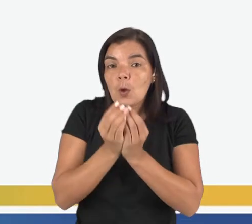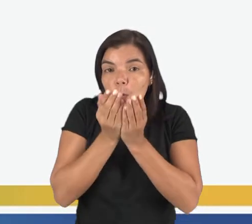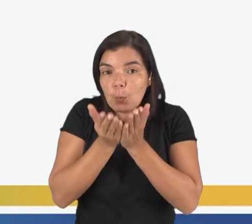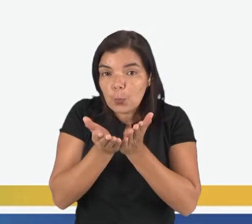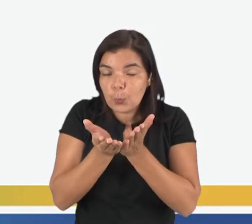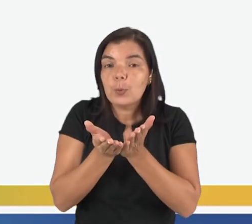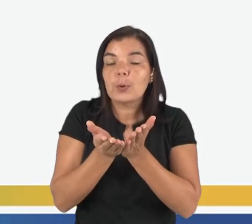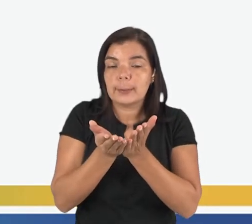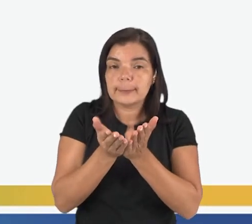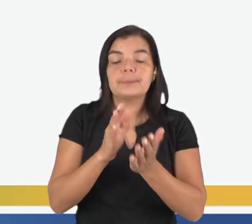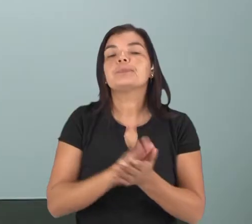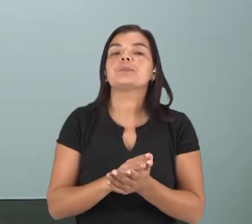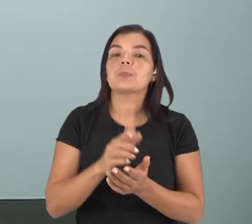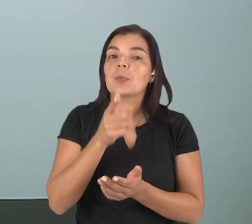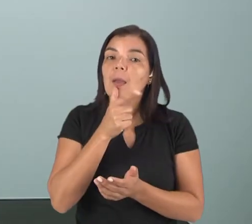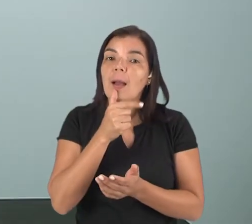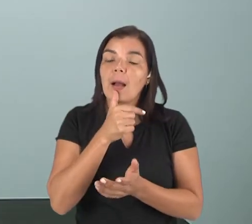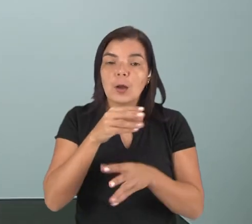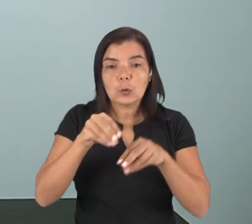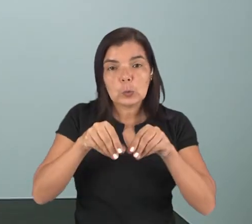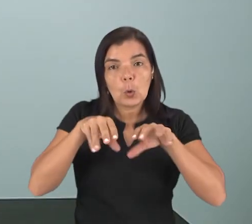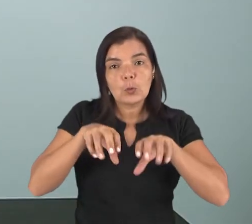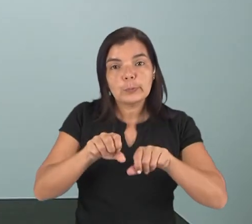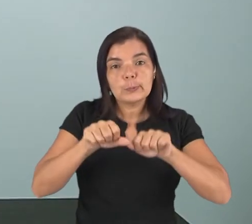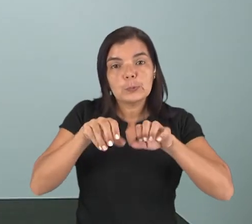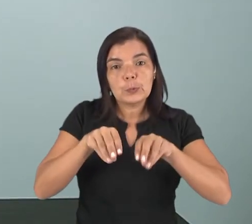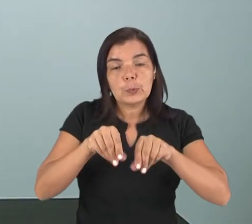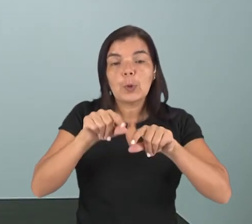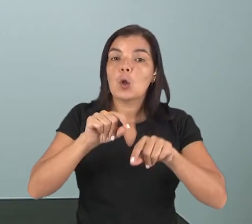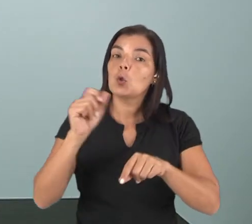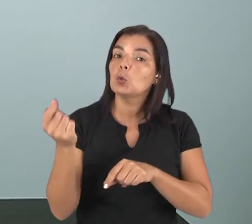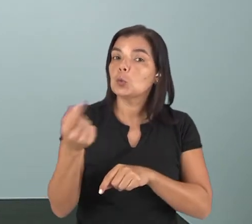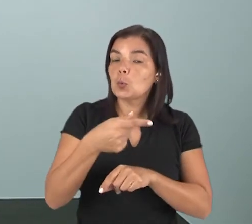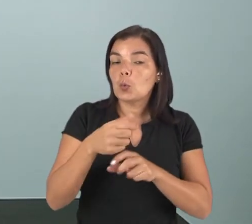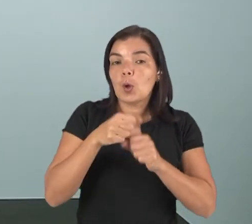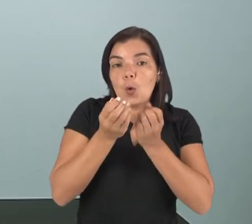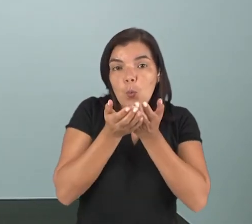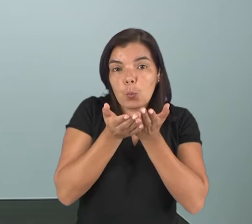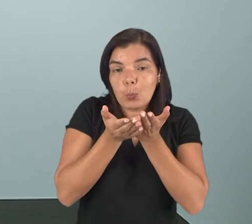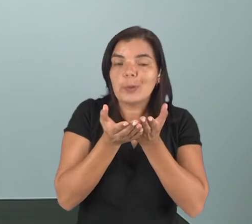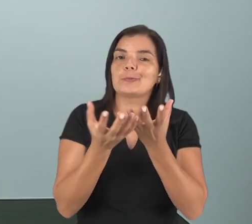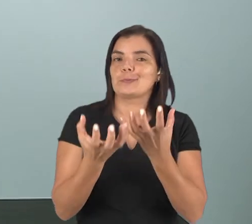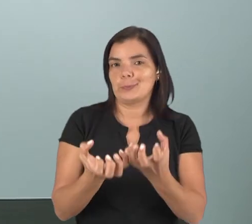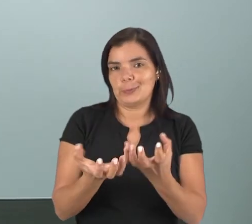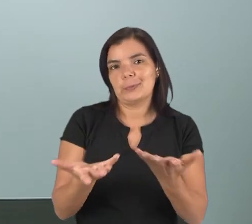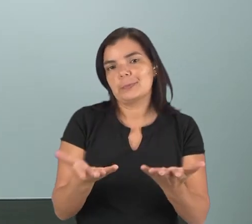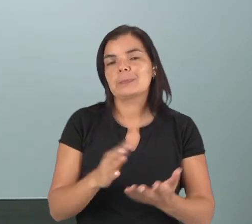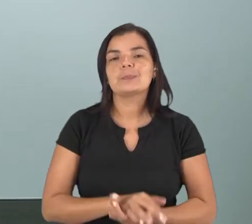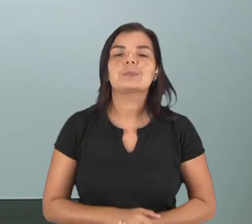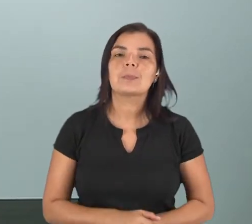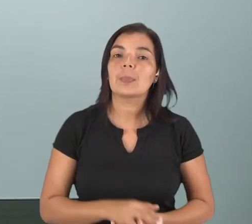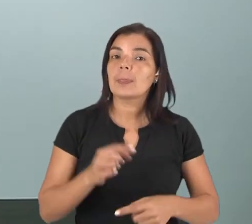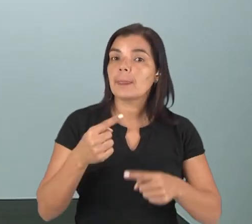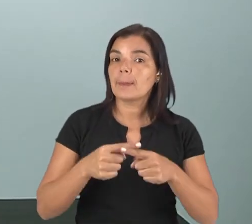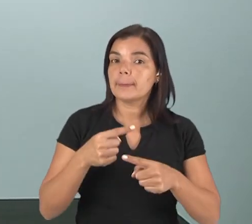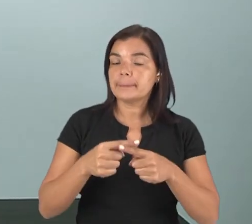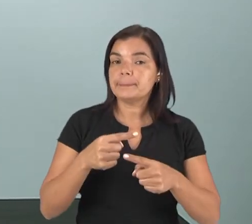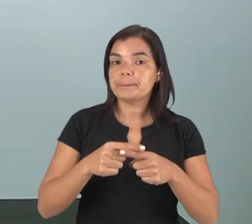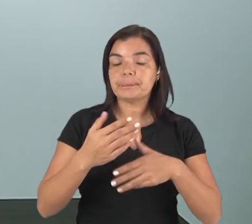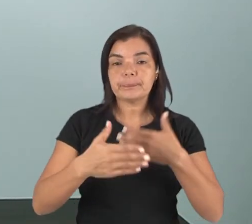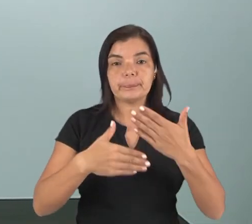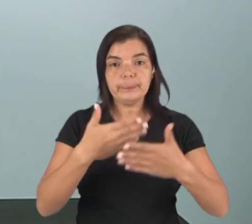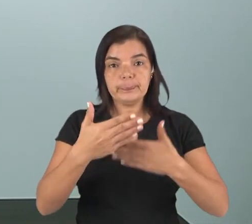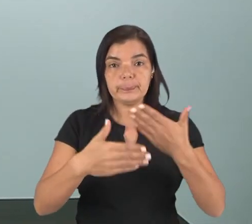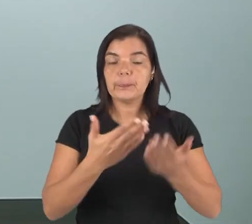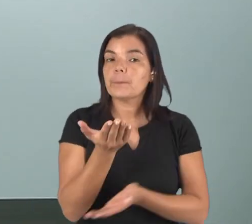Agradava-lhes mais misturar água na farinha, né, fazer um pirão do que a farofa, a farinha seca por si mesmo. Porque a partir do momento